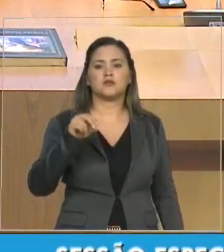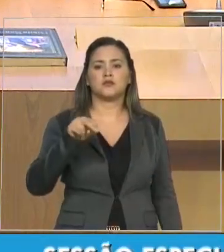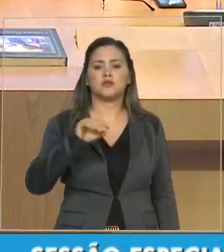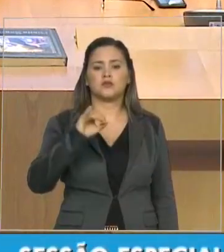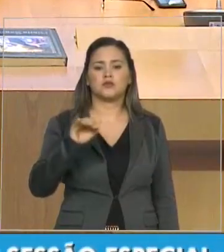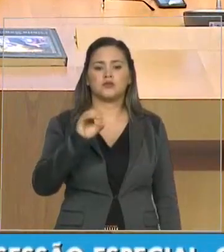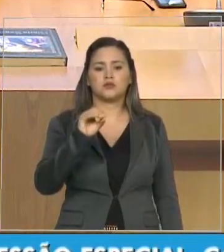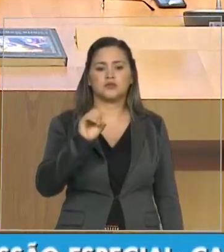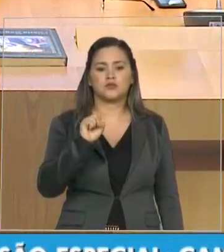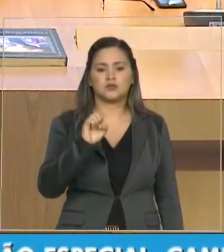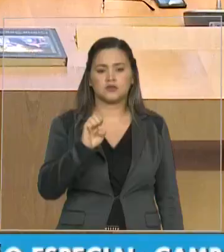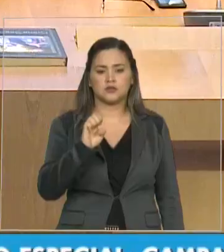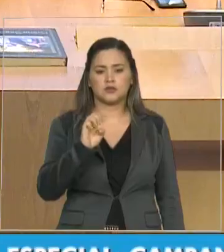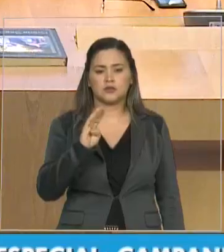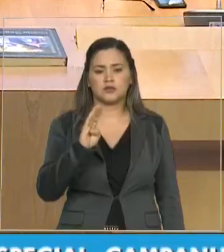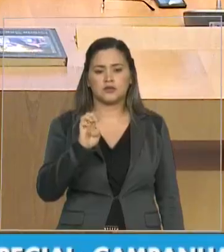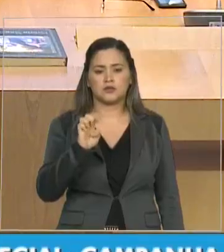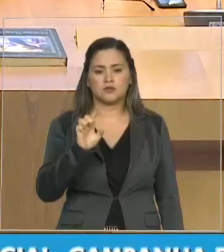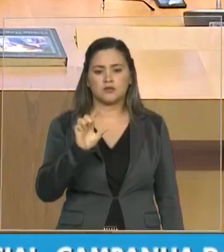Belisário.